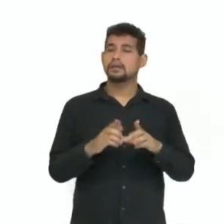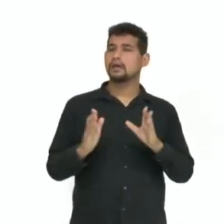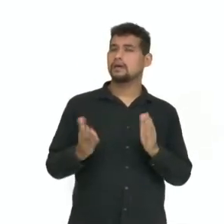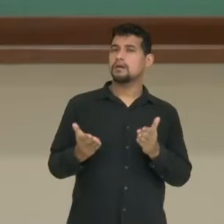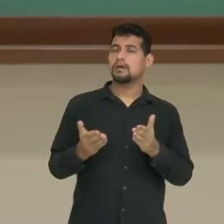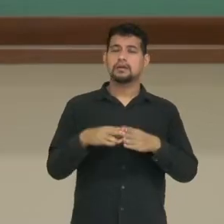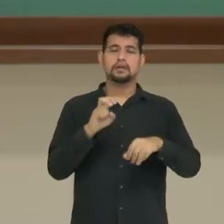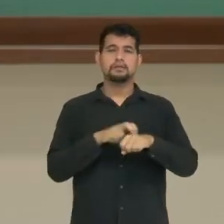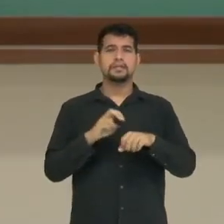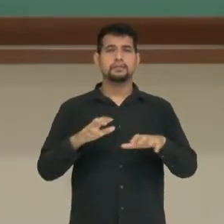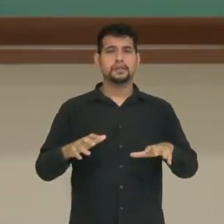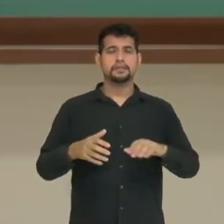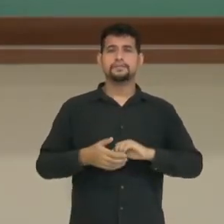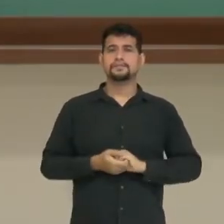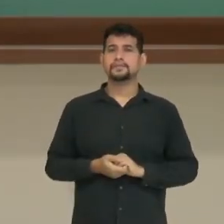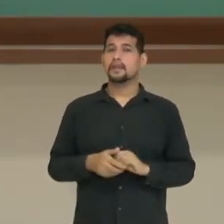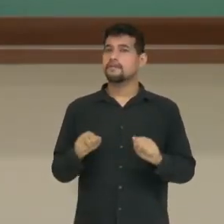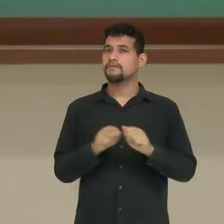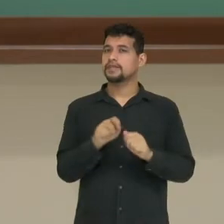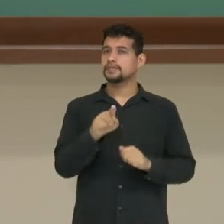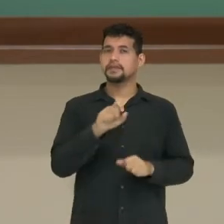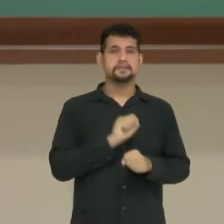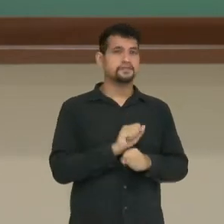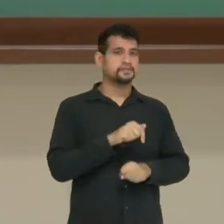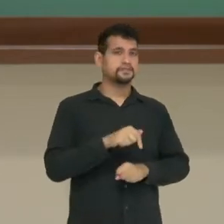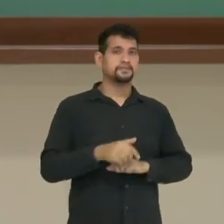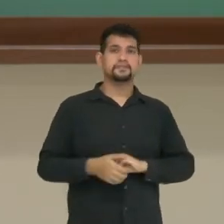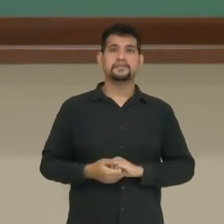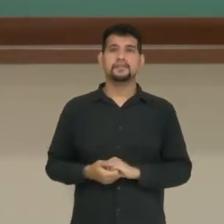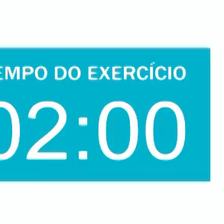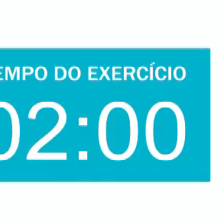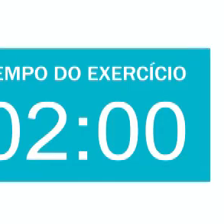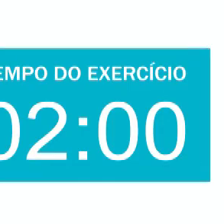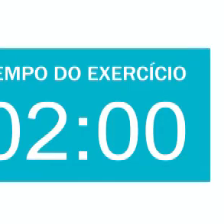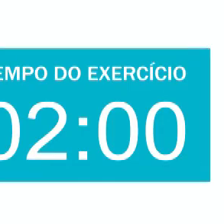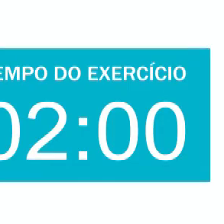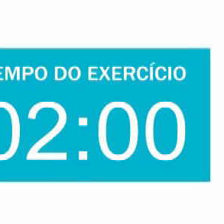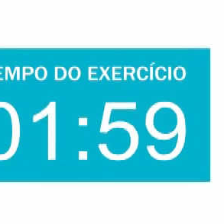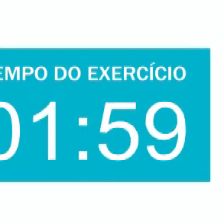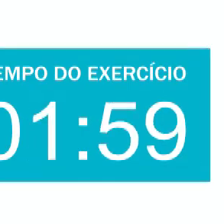de pandemia? Faz aí, eu te aguardo aqui.